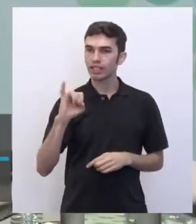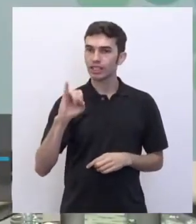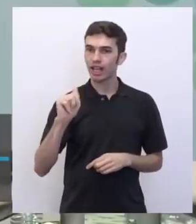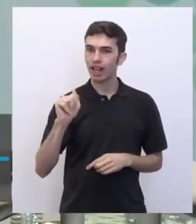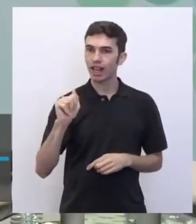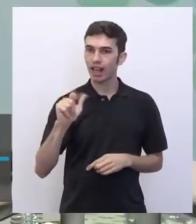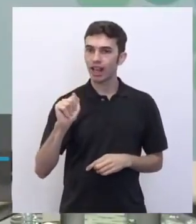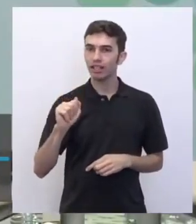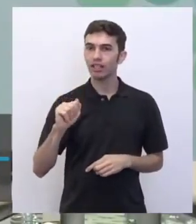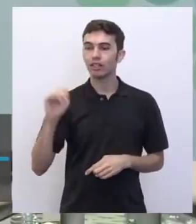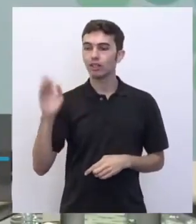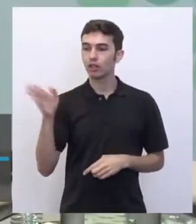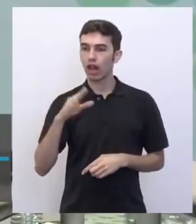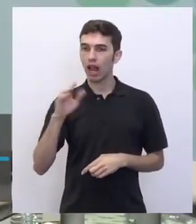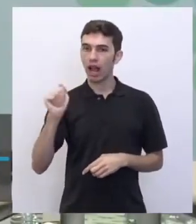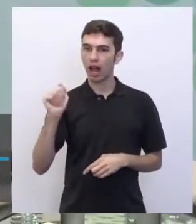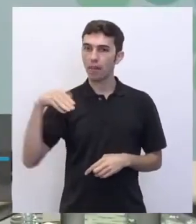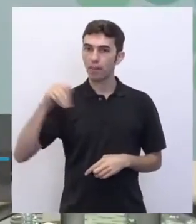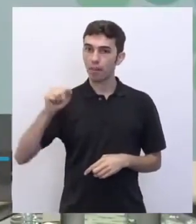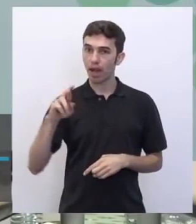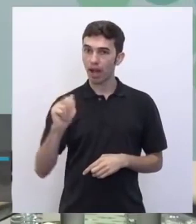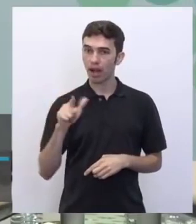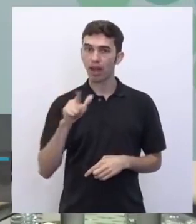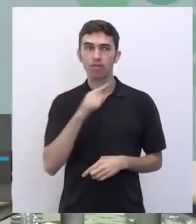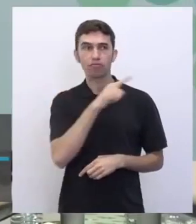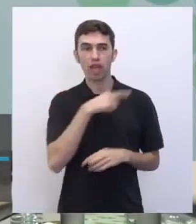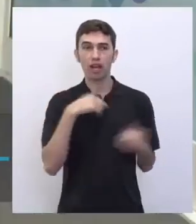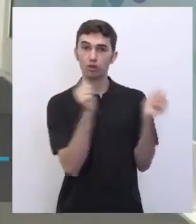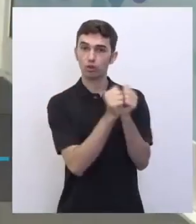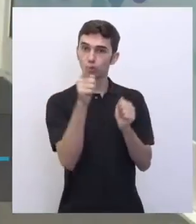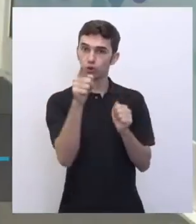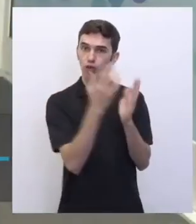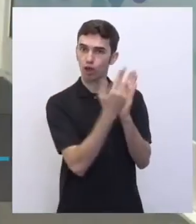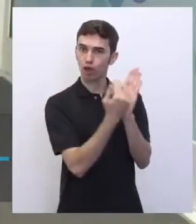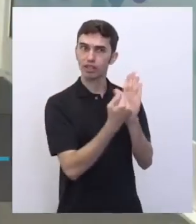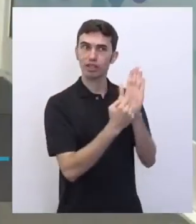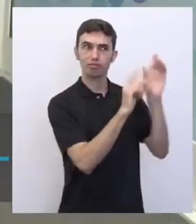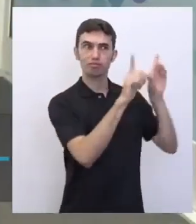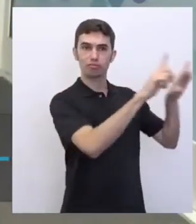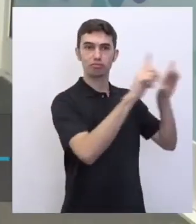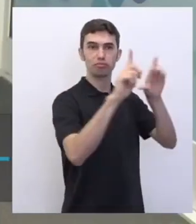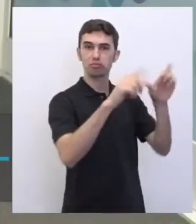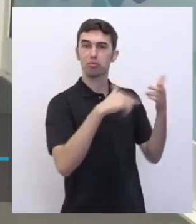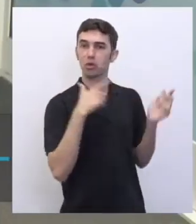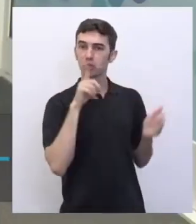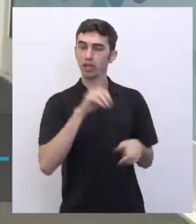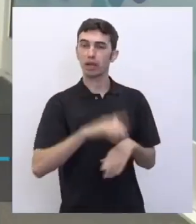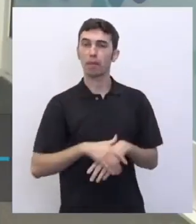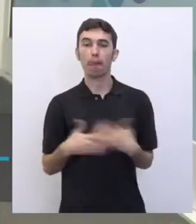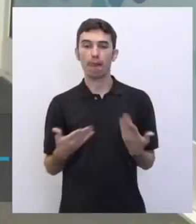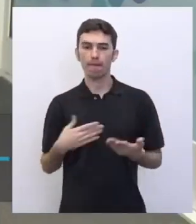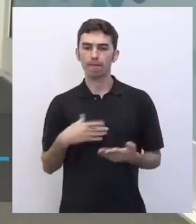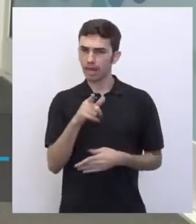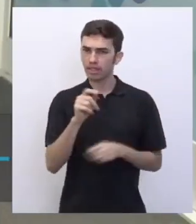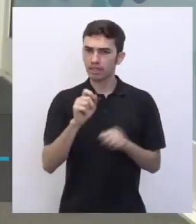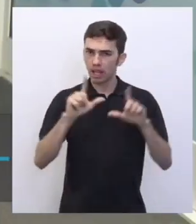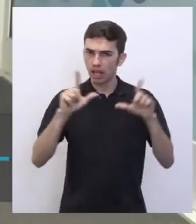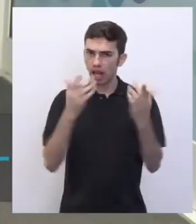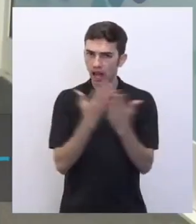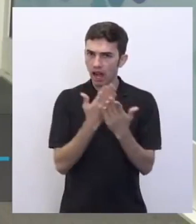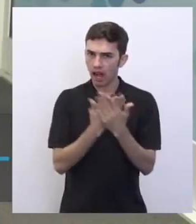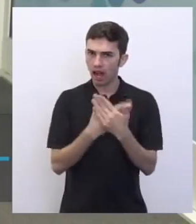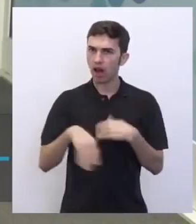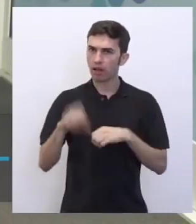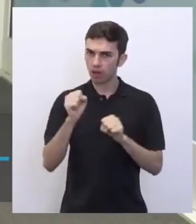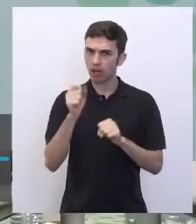vocês participarem desse concurso super bacana. Professora, e essa aula ela pode ser acessada? Essa que foi exibida